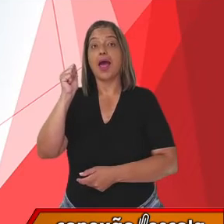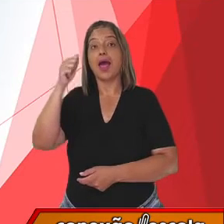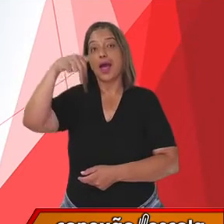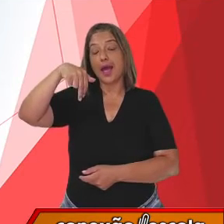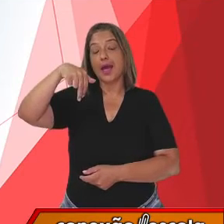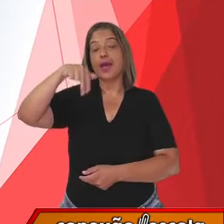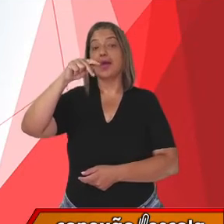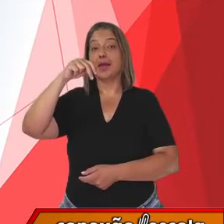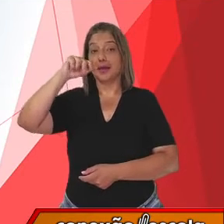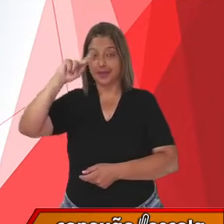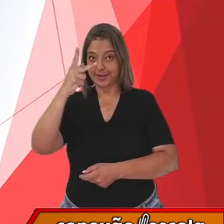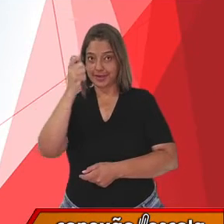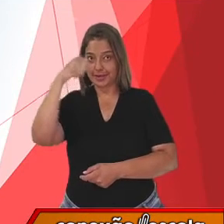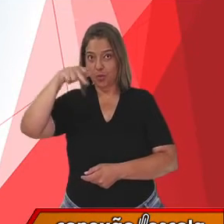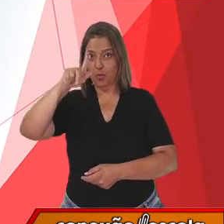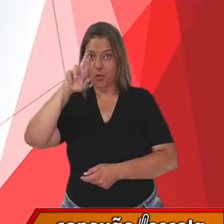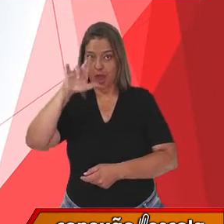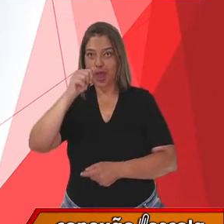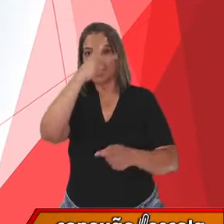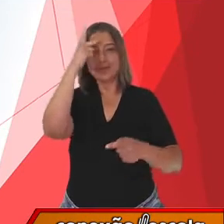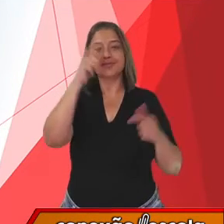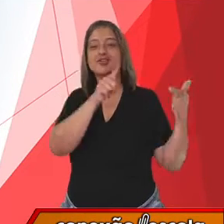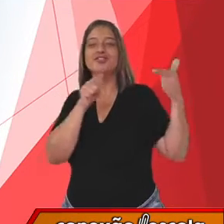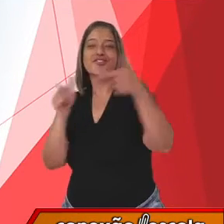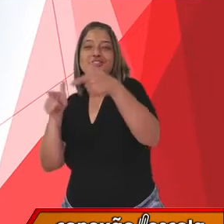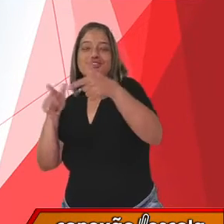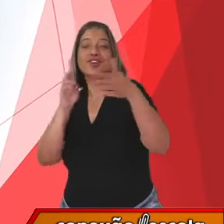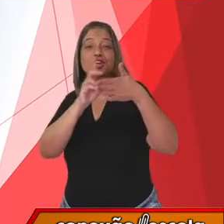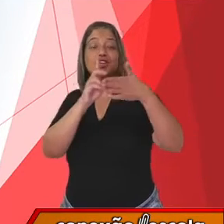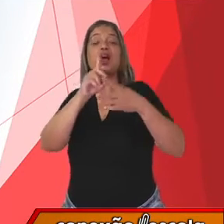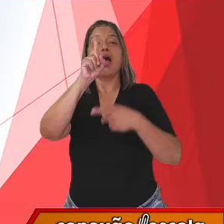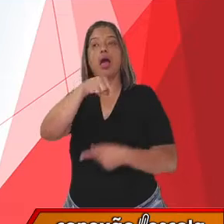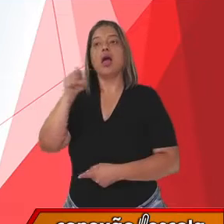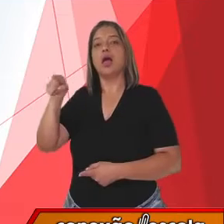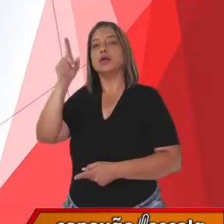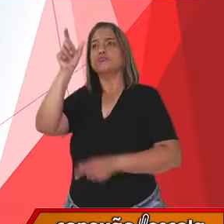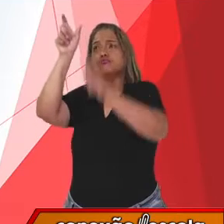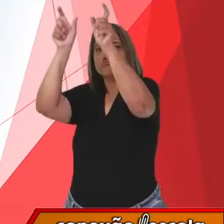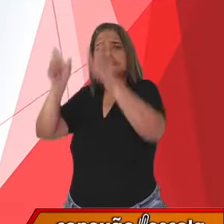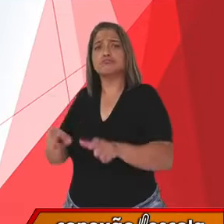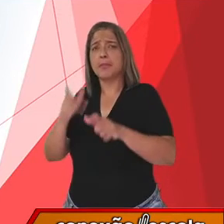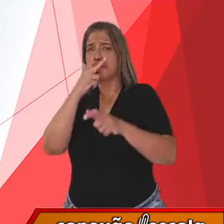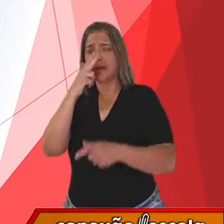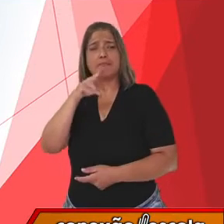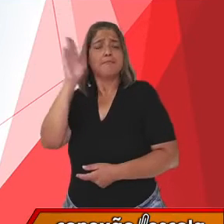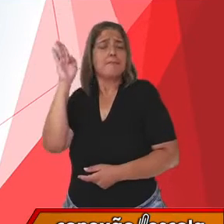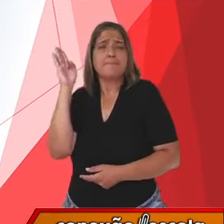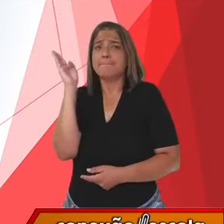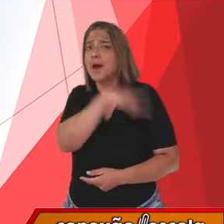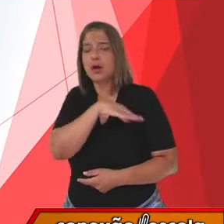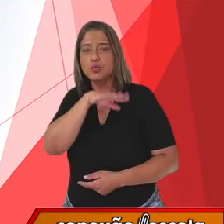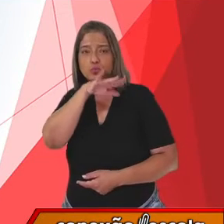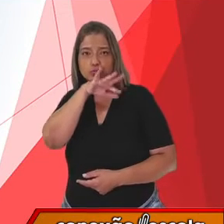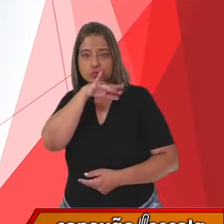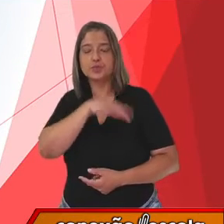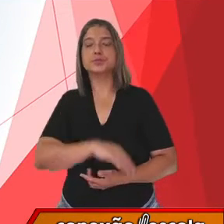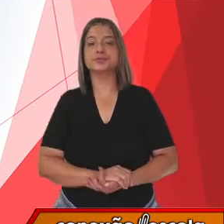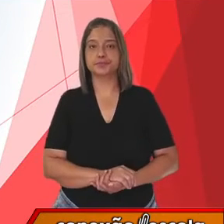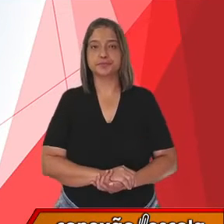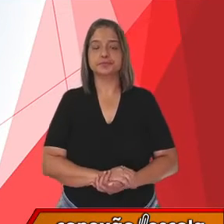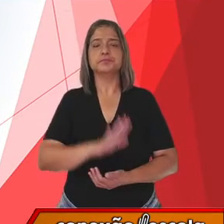os índios o chamavam, que significa espírito mau. Segundo a lenda, o